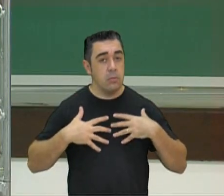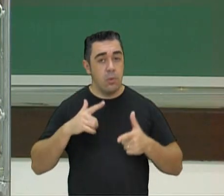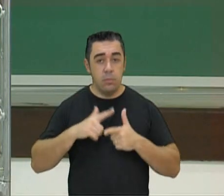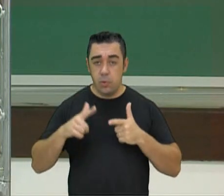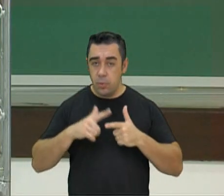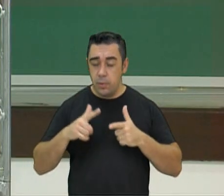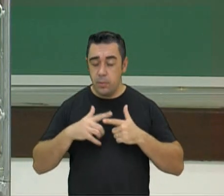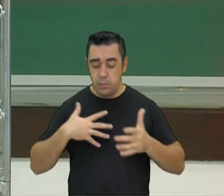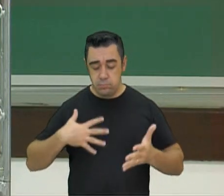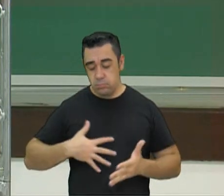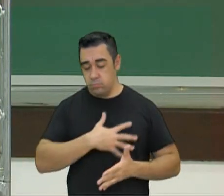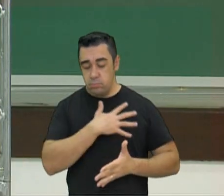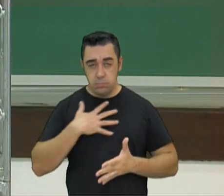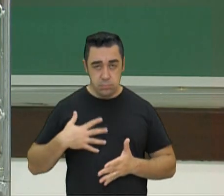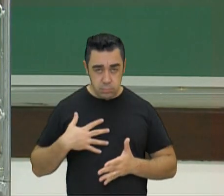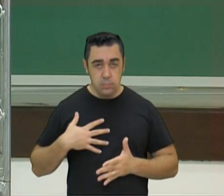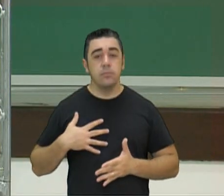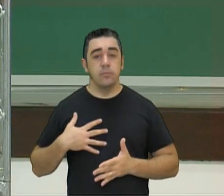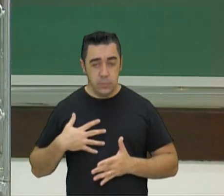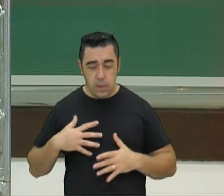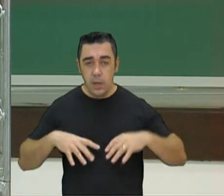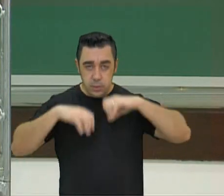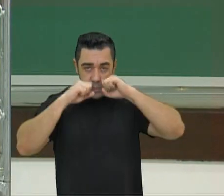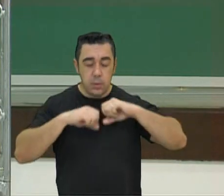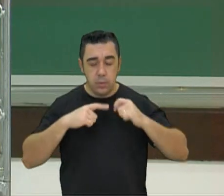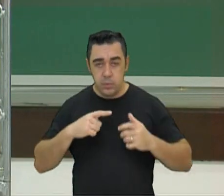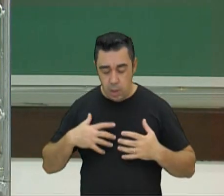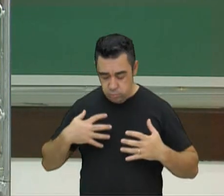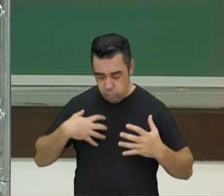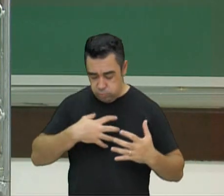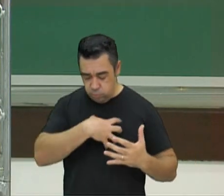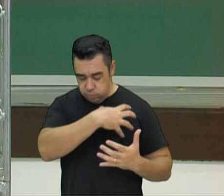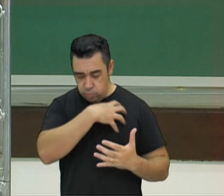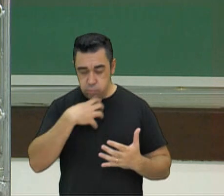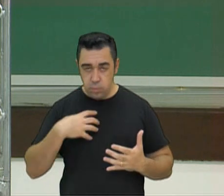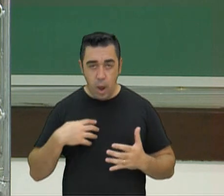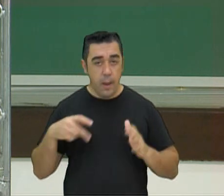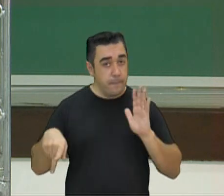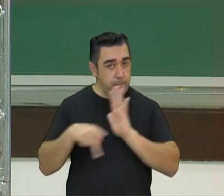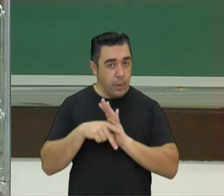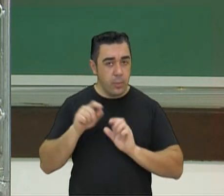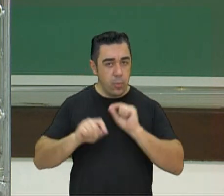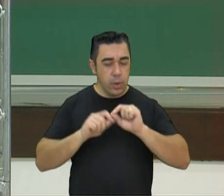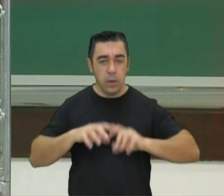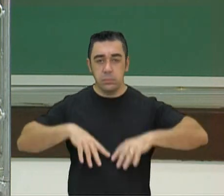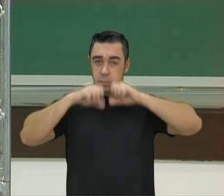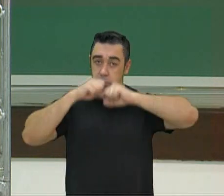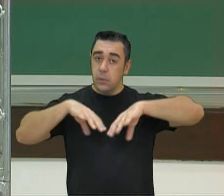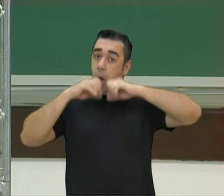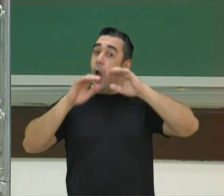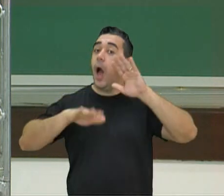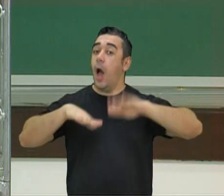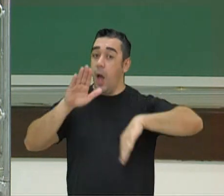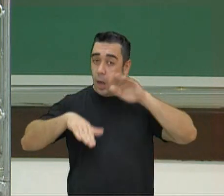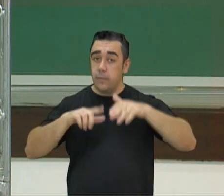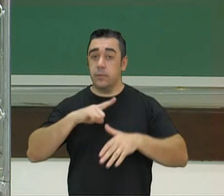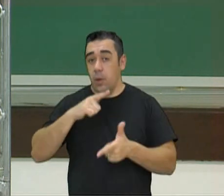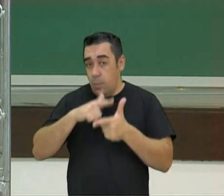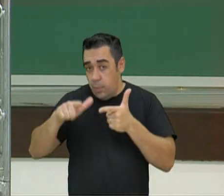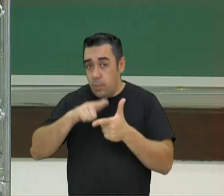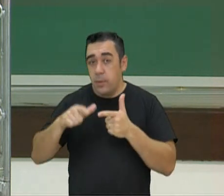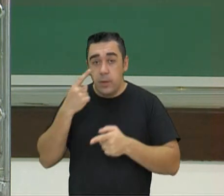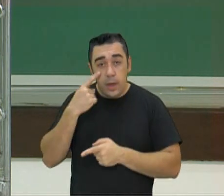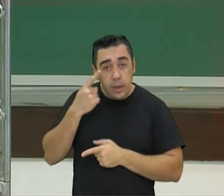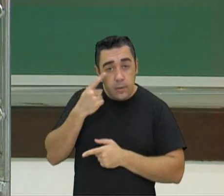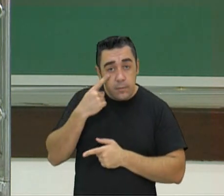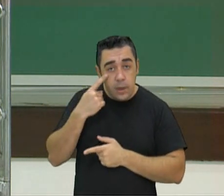problema na respiração. Então, está em todos os órgãos que envolvem o sistema respiratório, então pode estar algum deles está com probleminha.